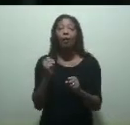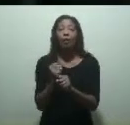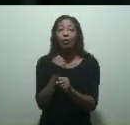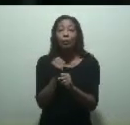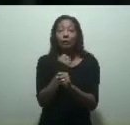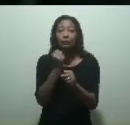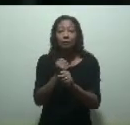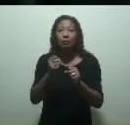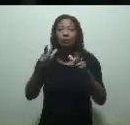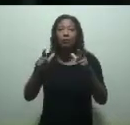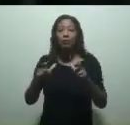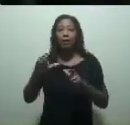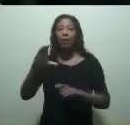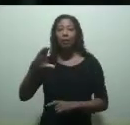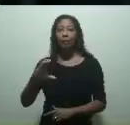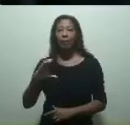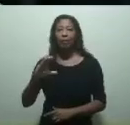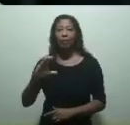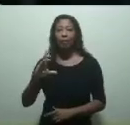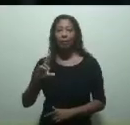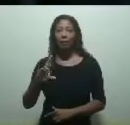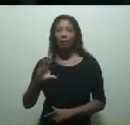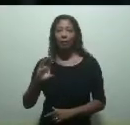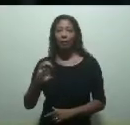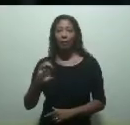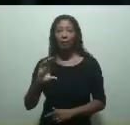creche no bairro de Boa Esperança.